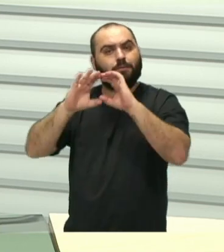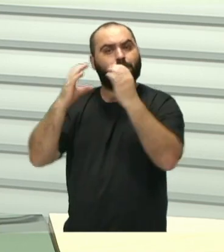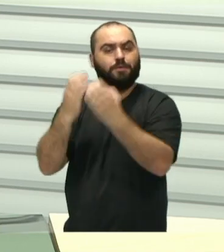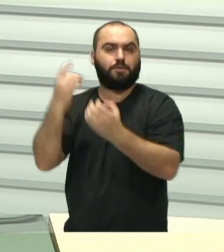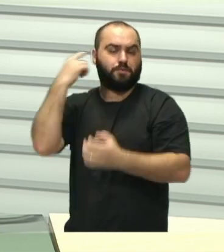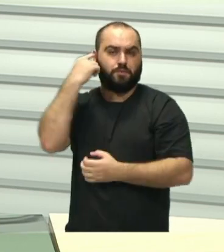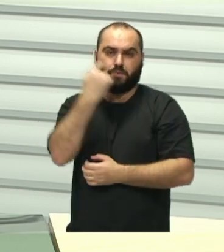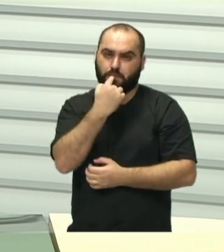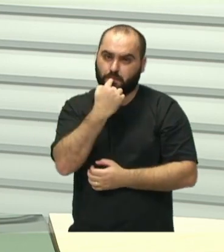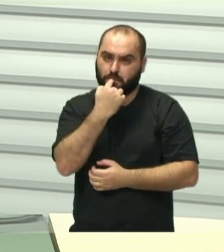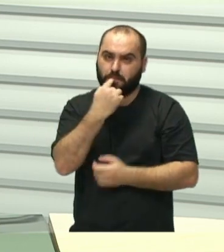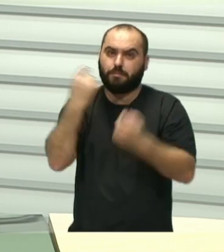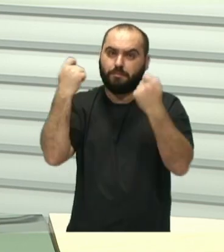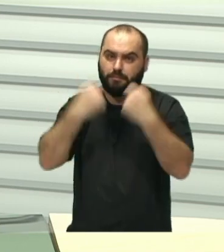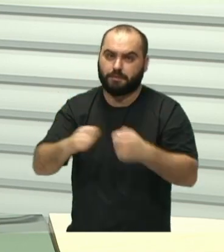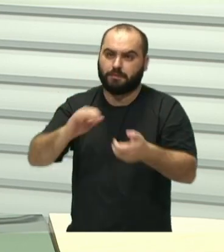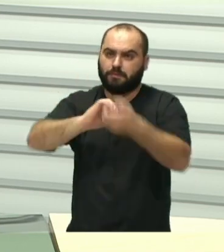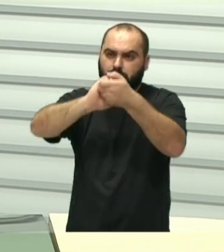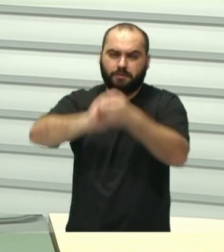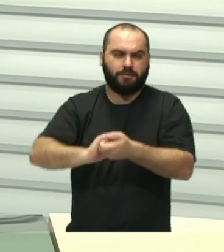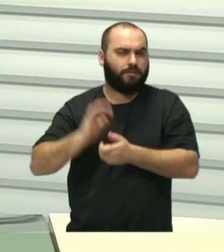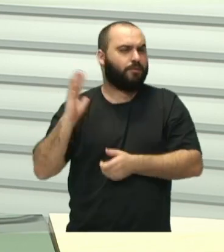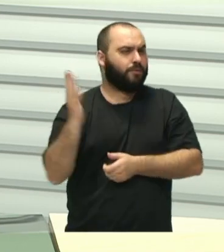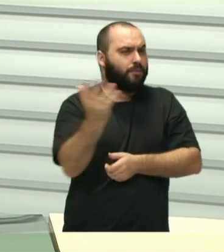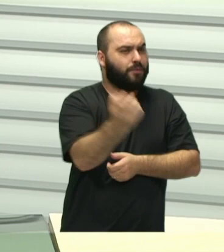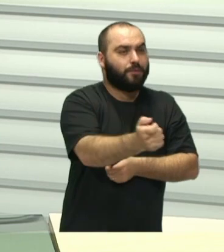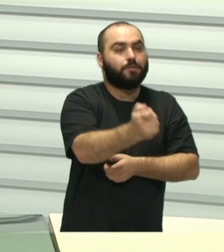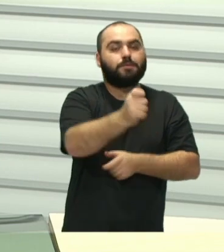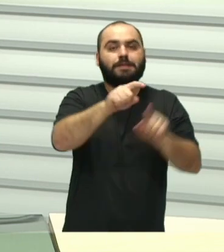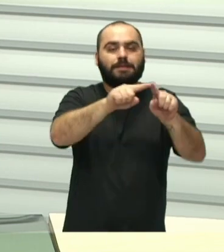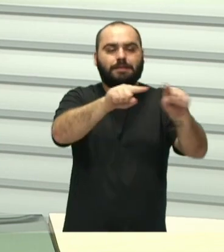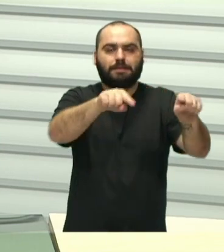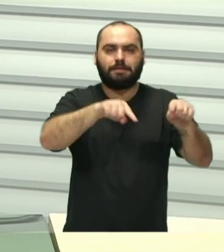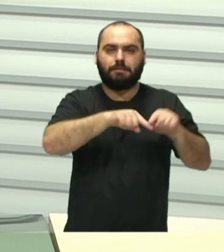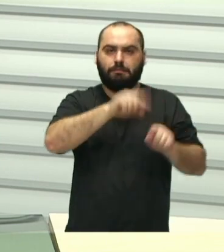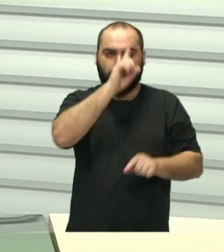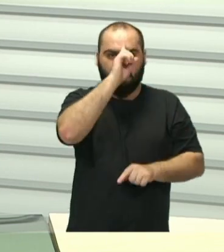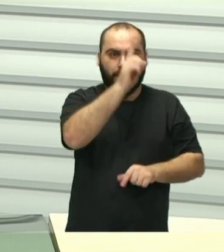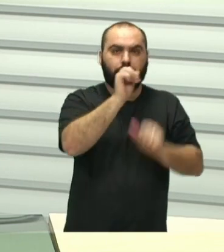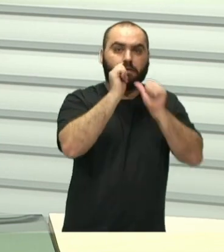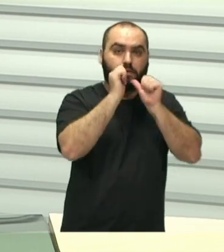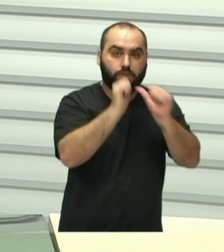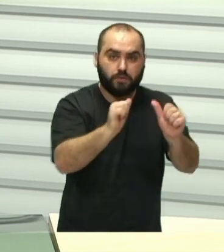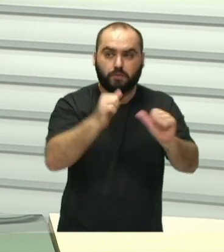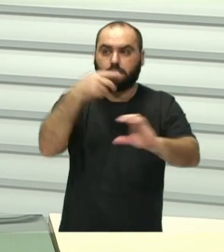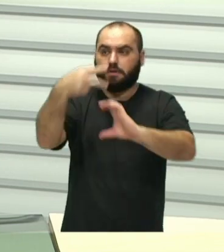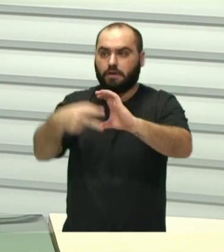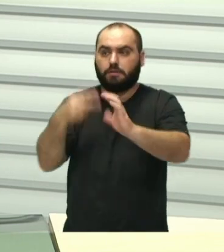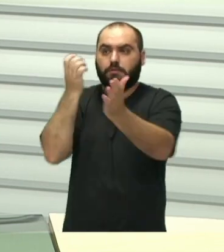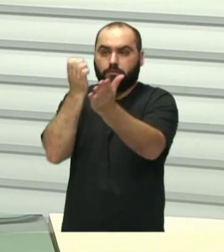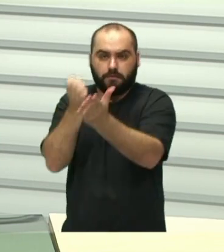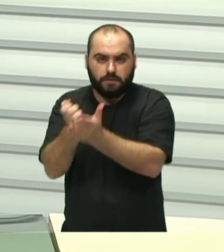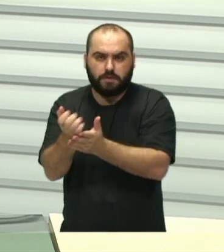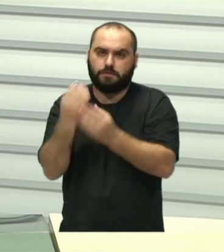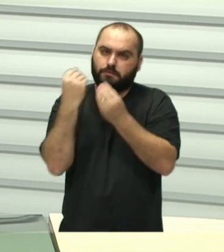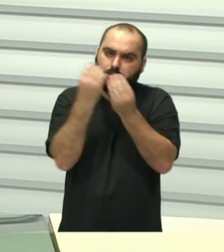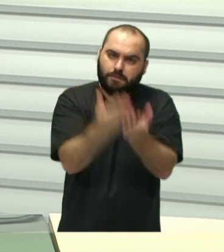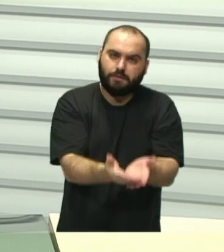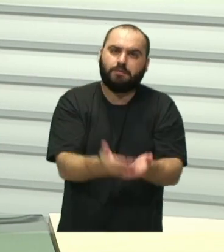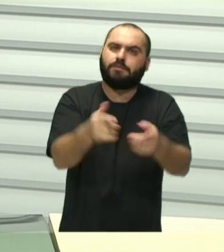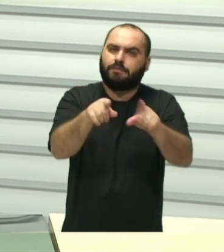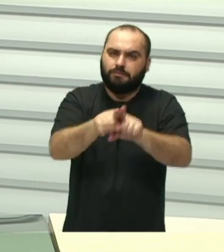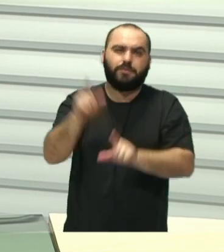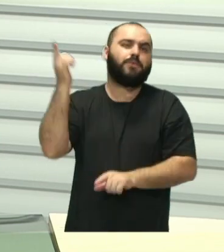É nós precisamos e quero que comentar todos os gabinetes que enviaram seus assessores a câmera que os seus efetivos que a gente